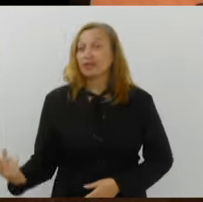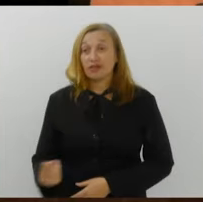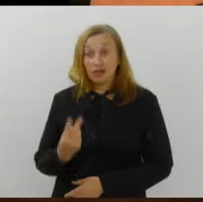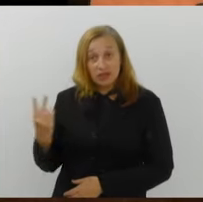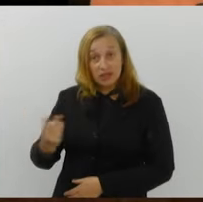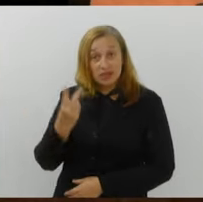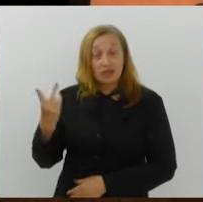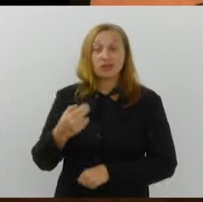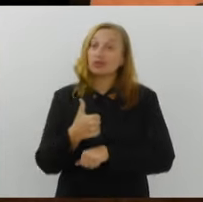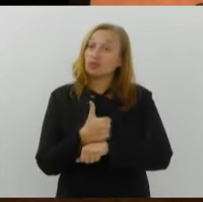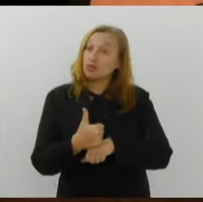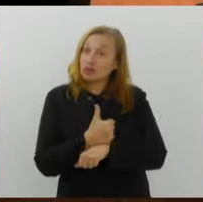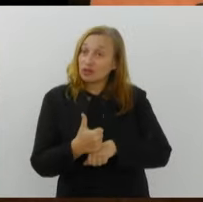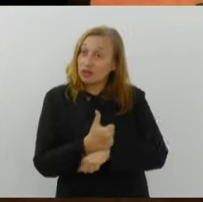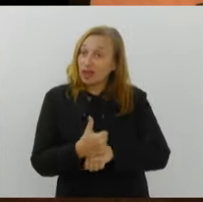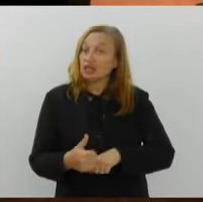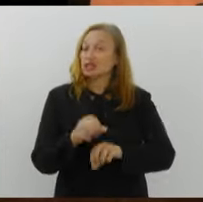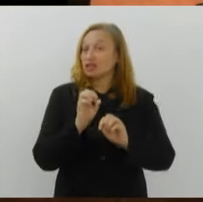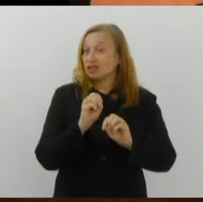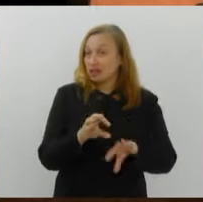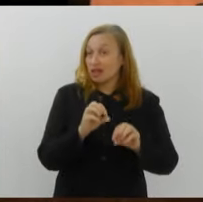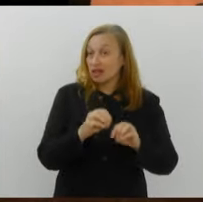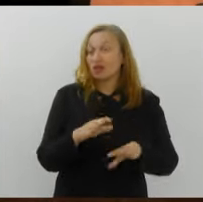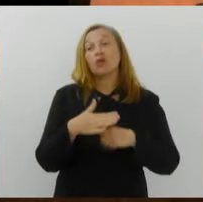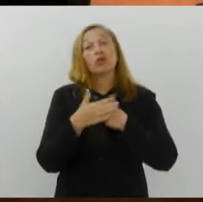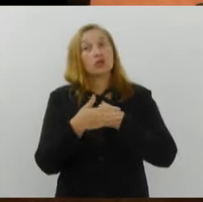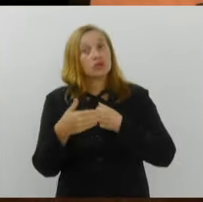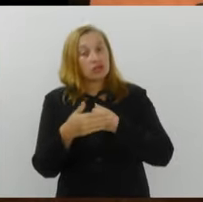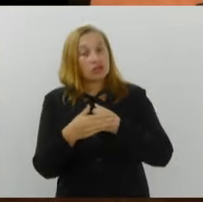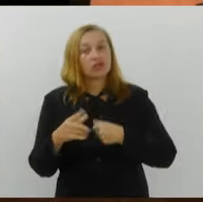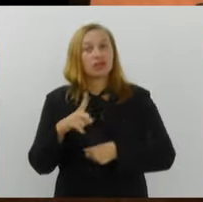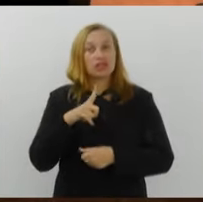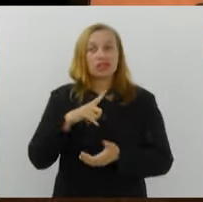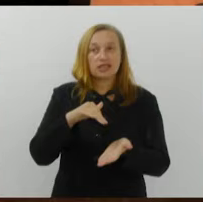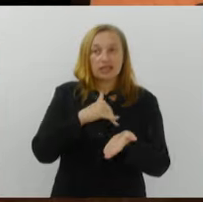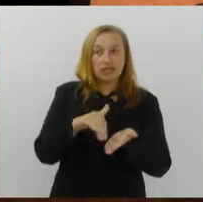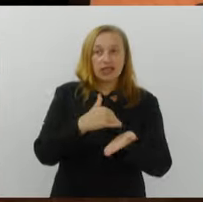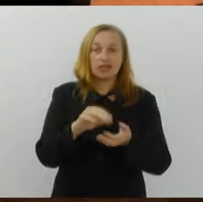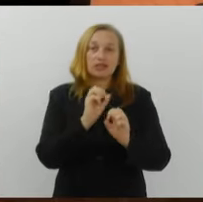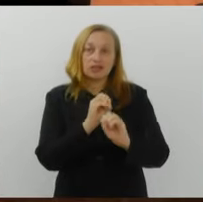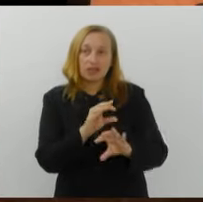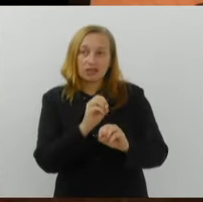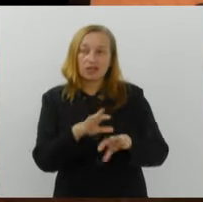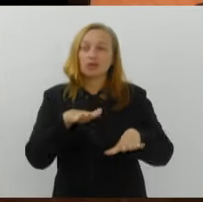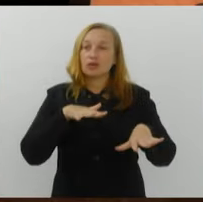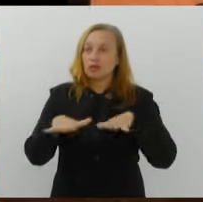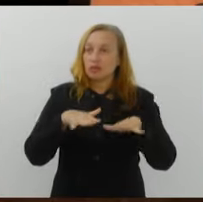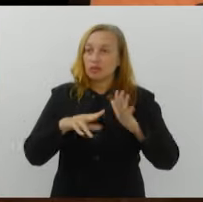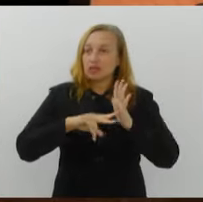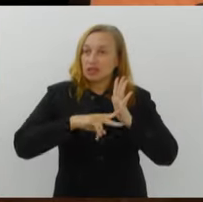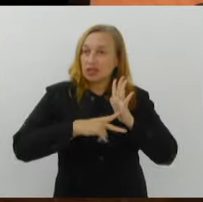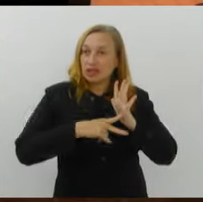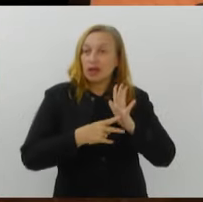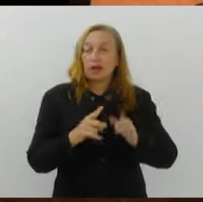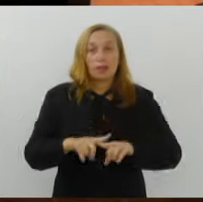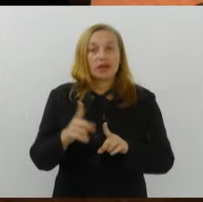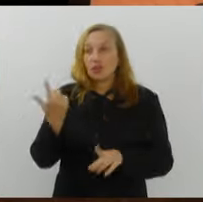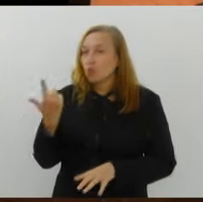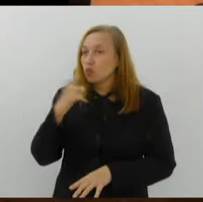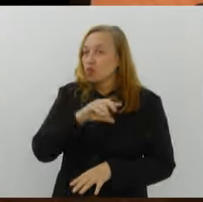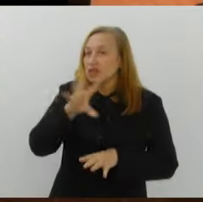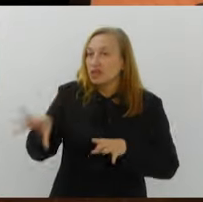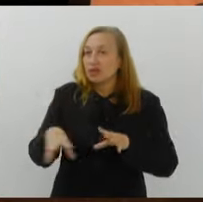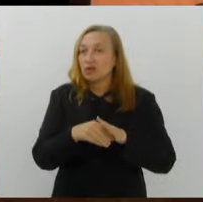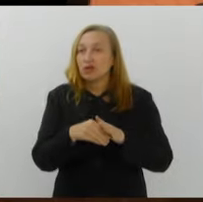dos profissionais da educação, com todo carinho que eu tenho ao CEP e ao movimento sindical, mas não consegue implementar